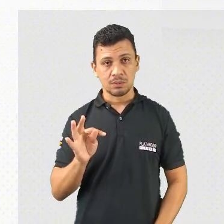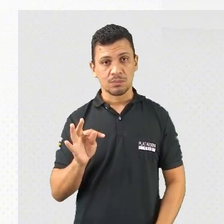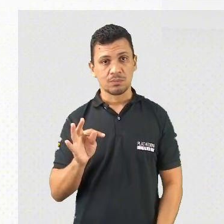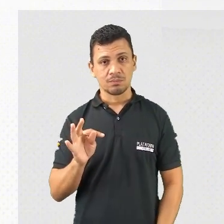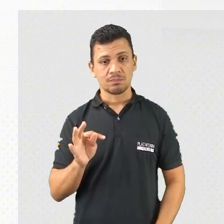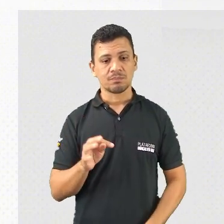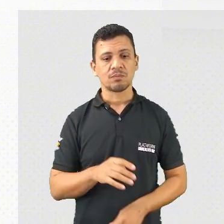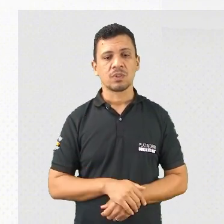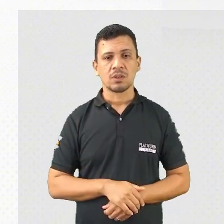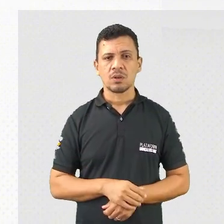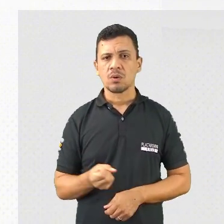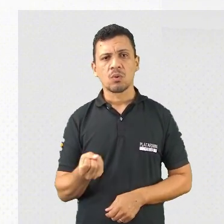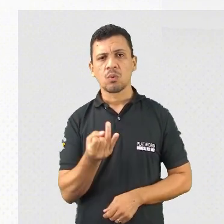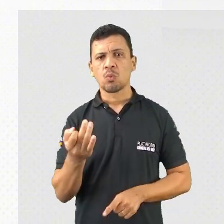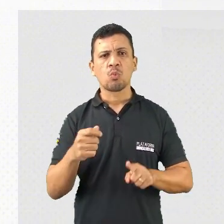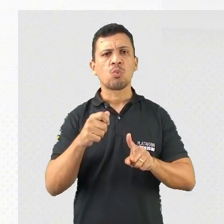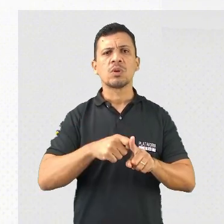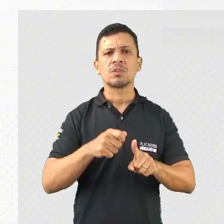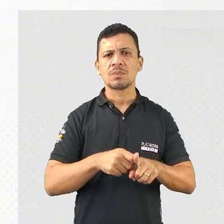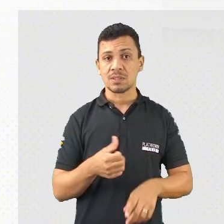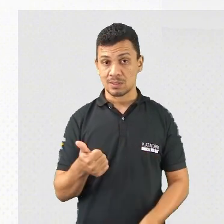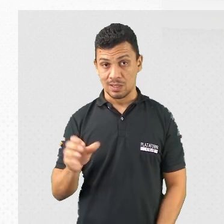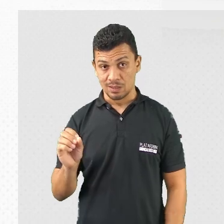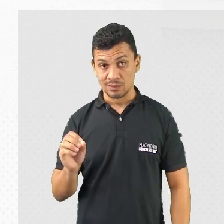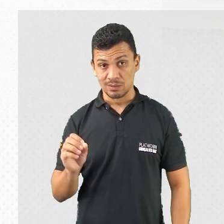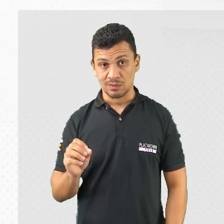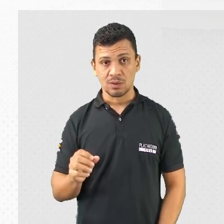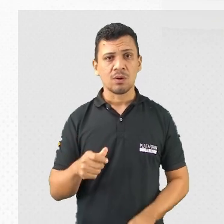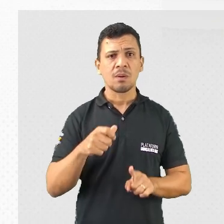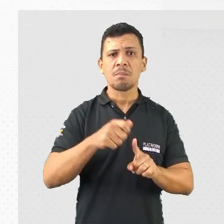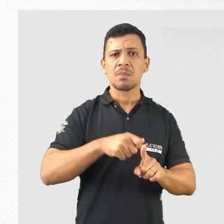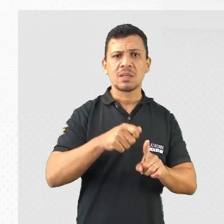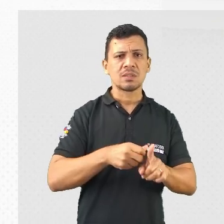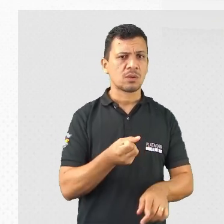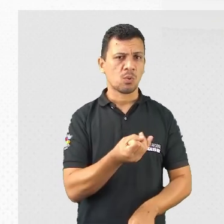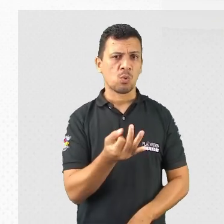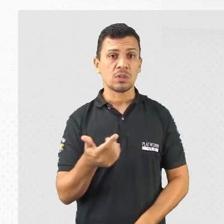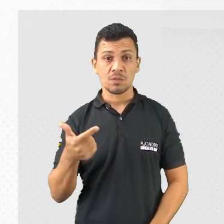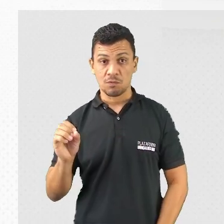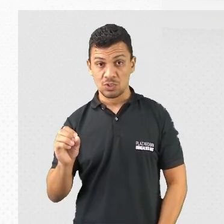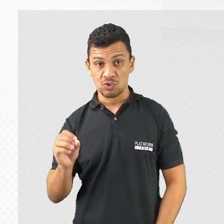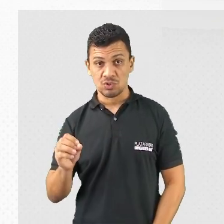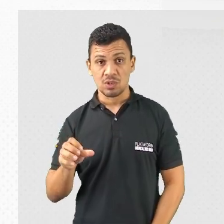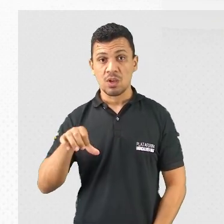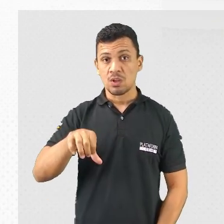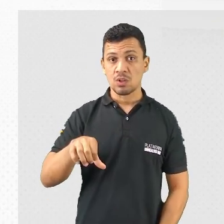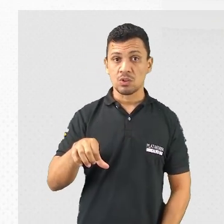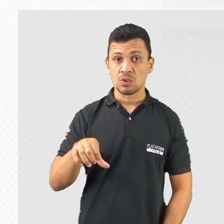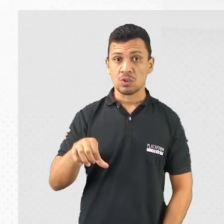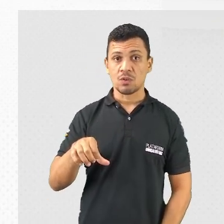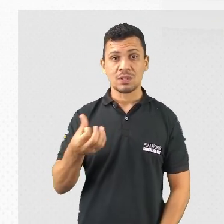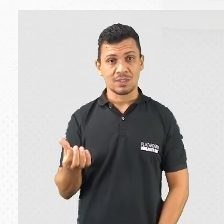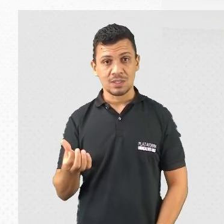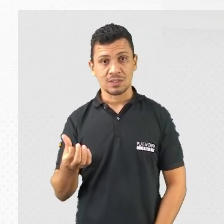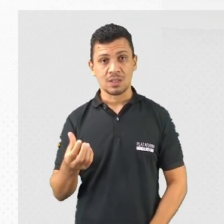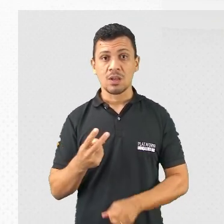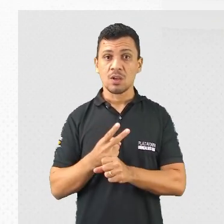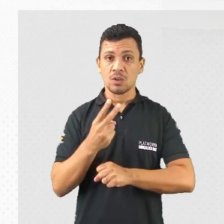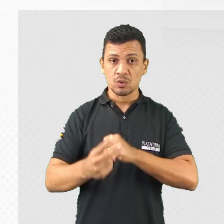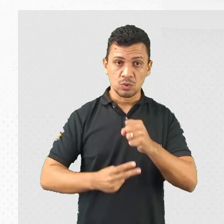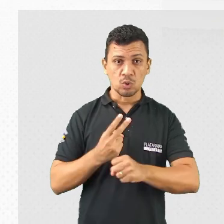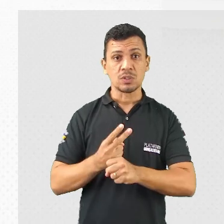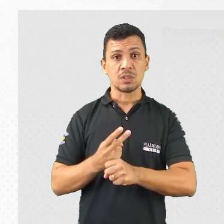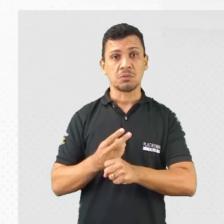né? Ah, por quantos meses? São 10 meses, são 20 meses, são 96 meses, é 2 anos, é 3 anos. Então isso nós chamamos